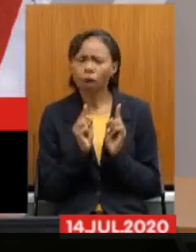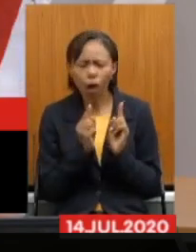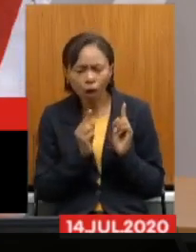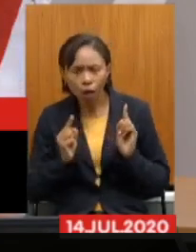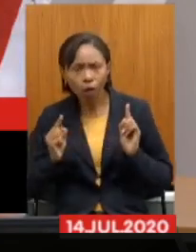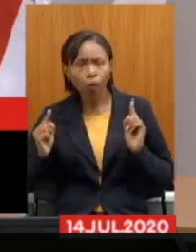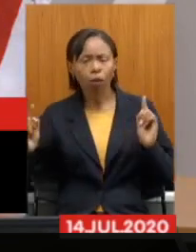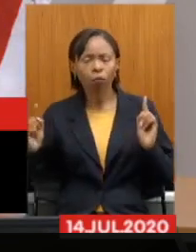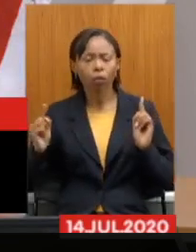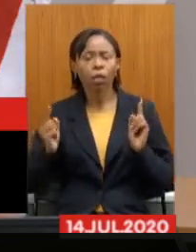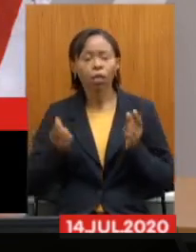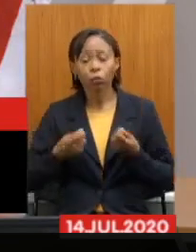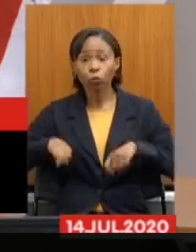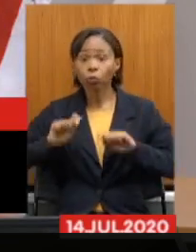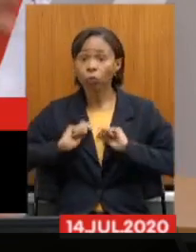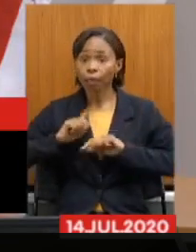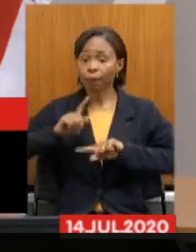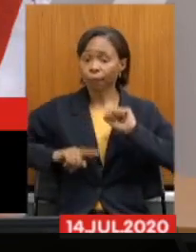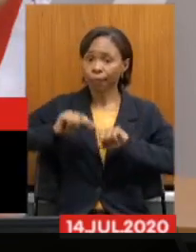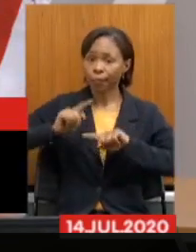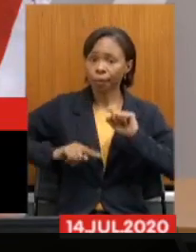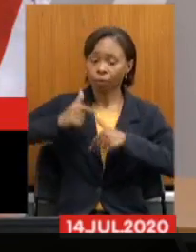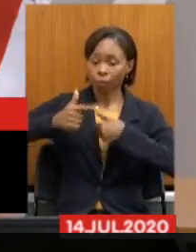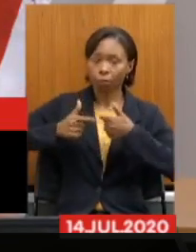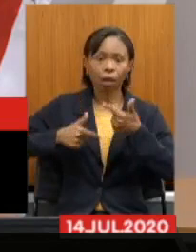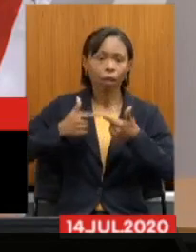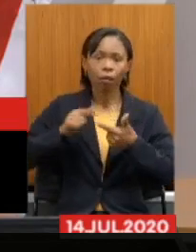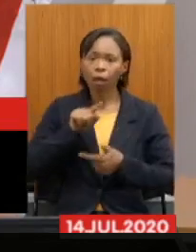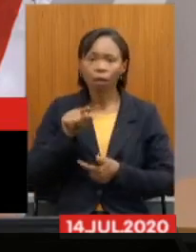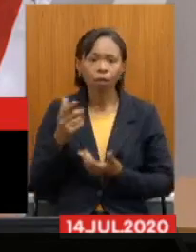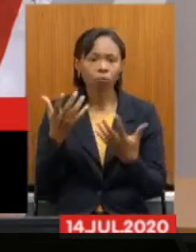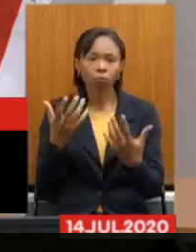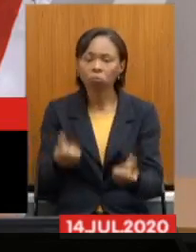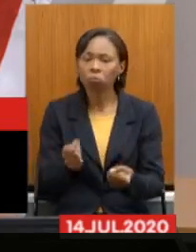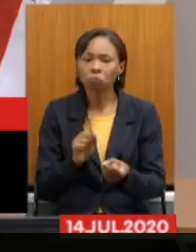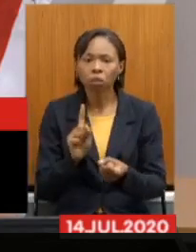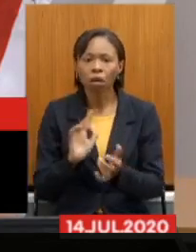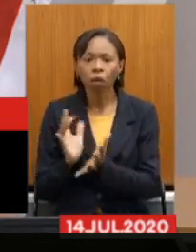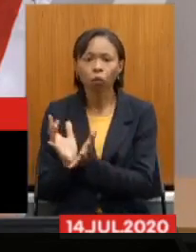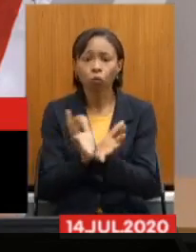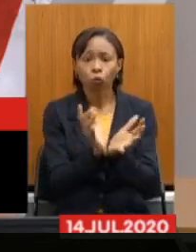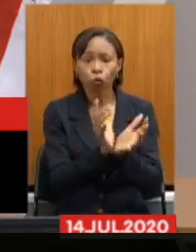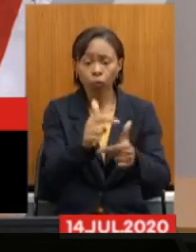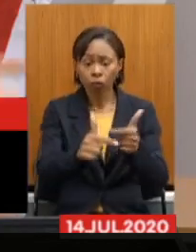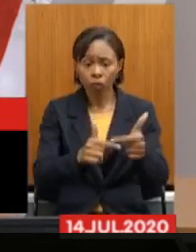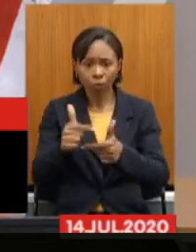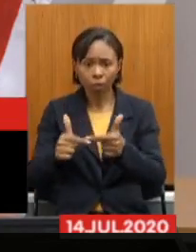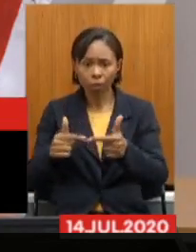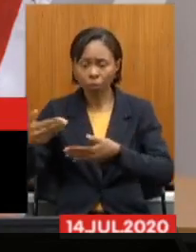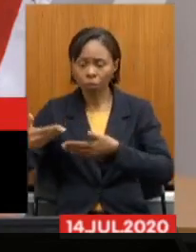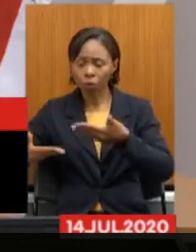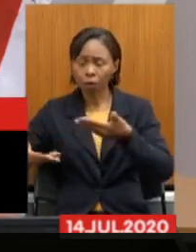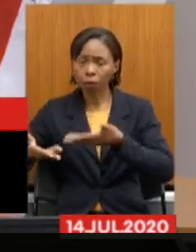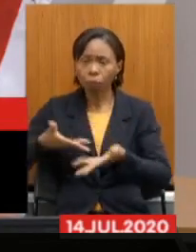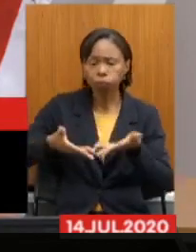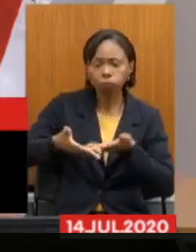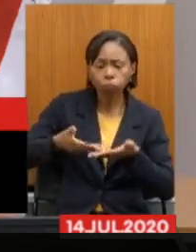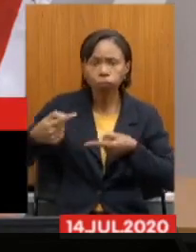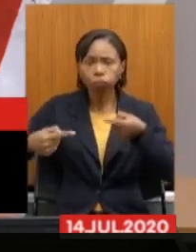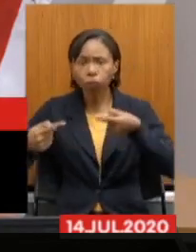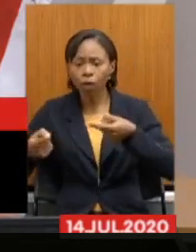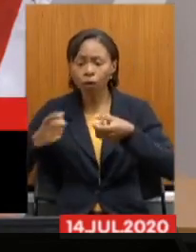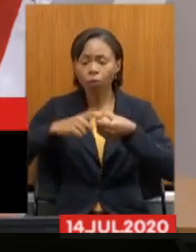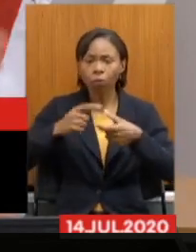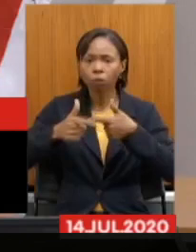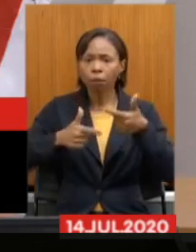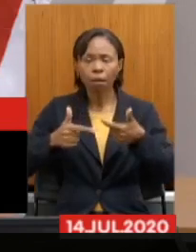trabalho, e recebemos aqui. Negaram a nossa participação nos grupos de trabalho para discutir a volta ao trabalho, né? Que vai se